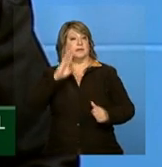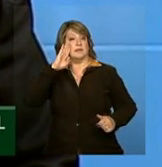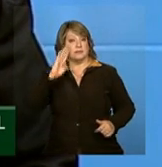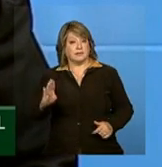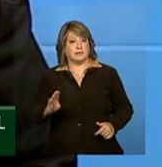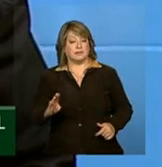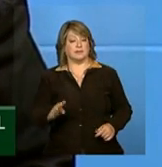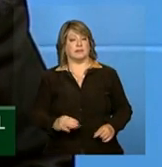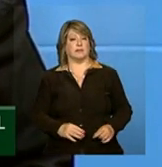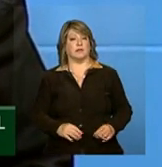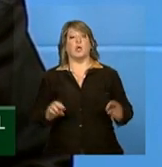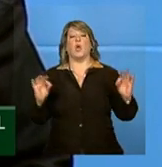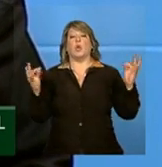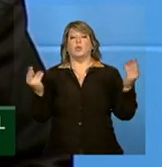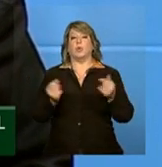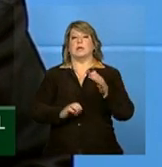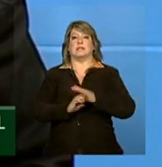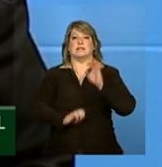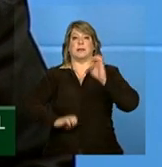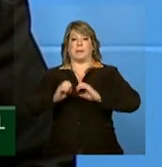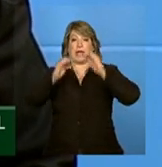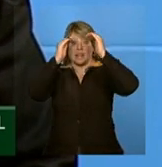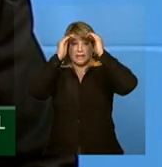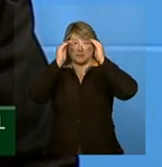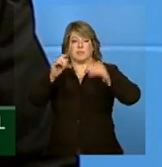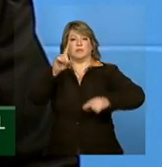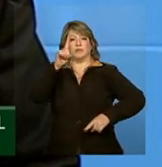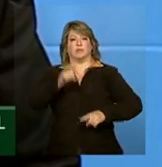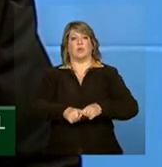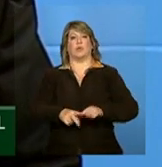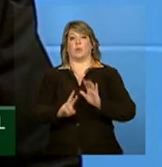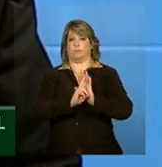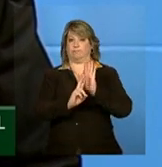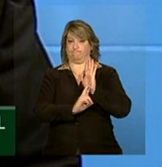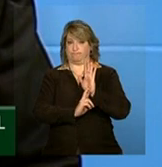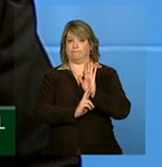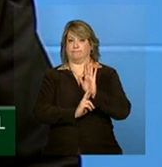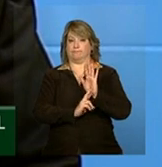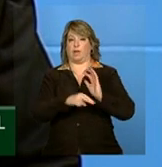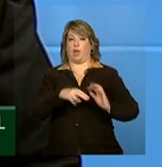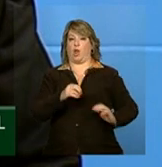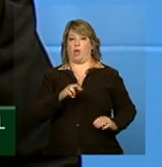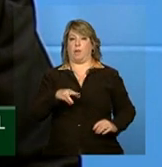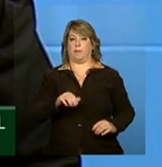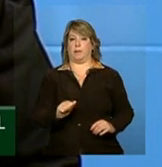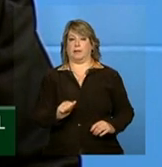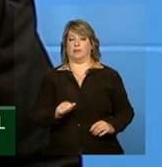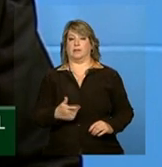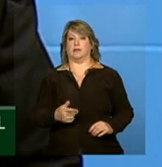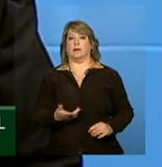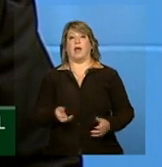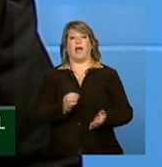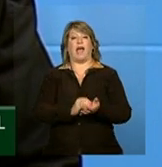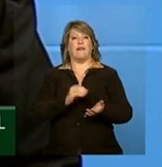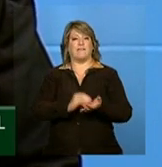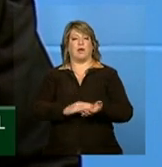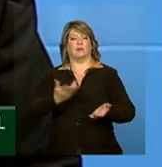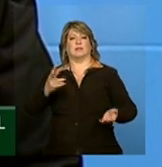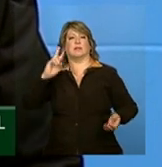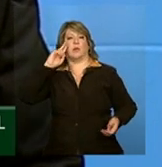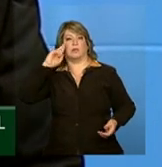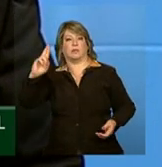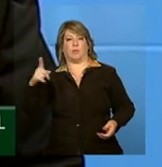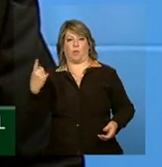tudo, que todas as empresas respeitem plenamente a norma. E a falta de autoridade de um governo